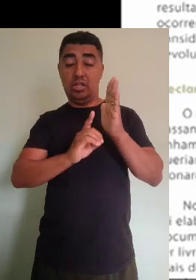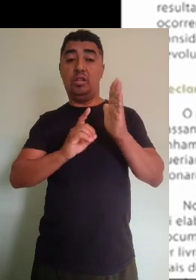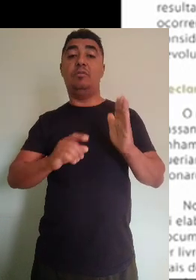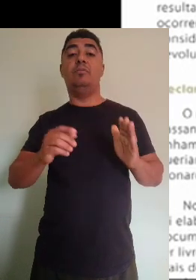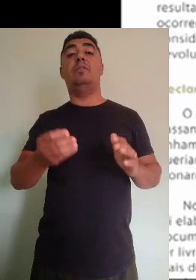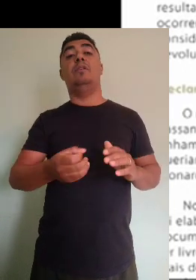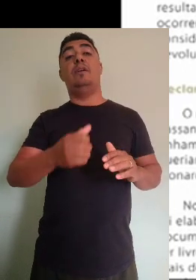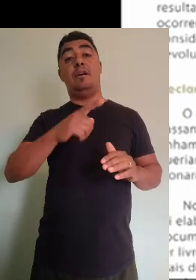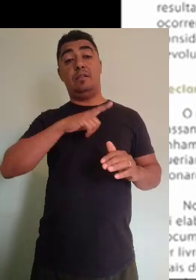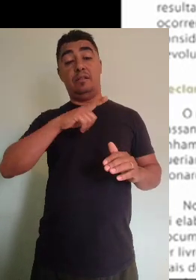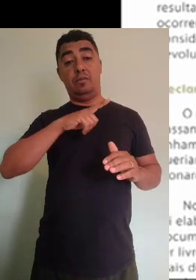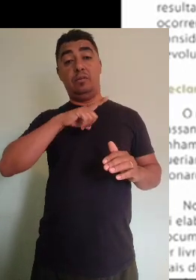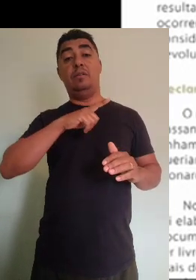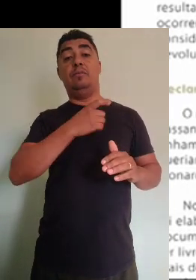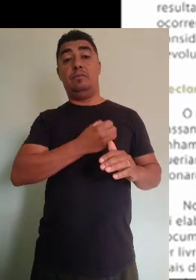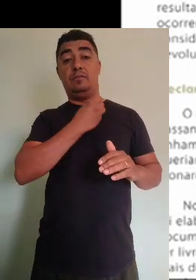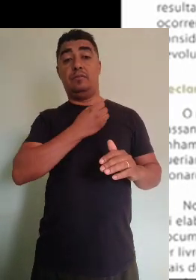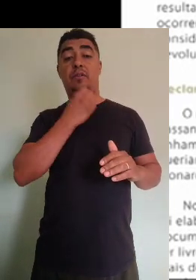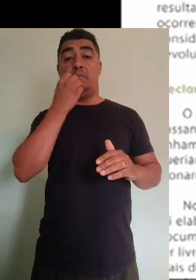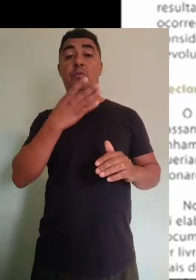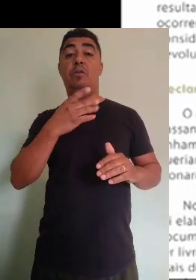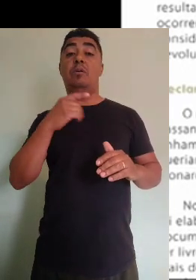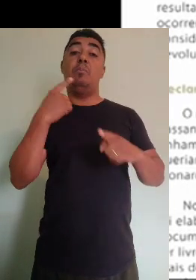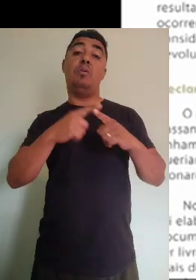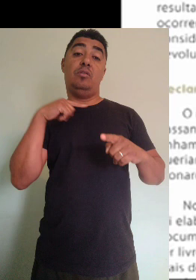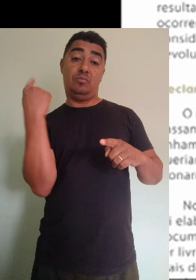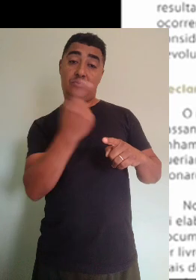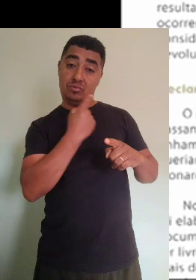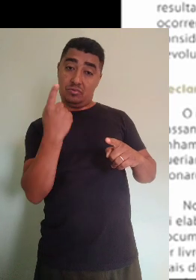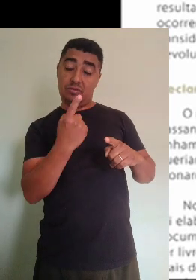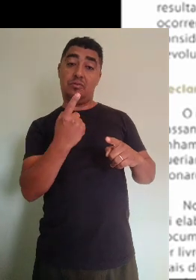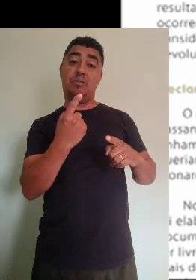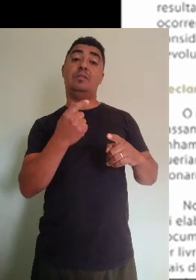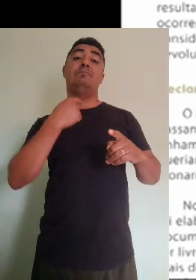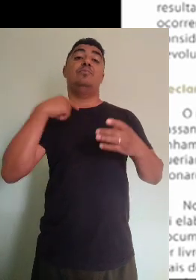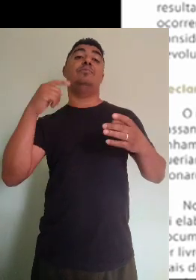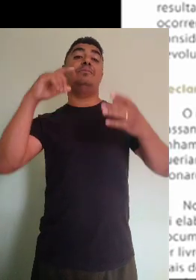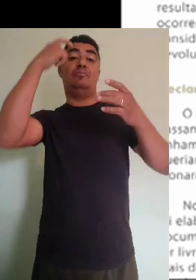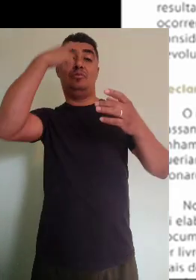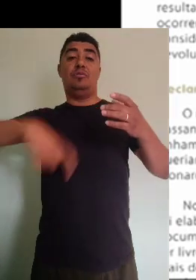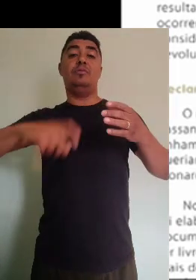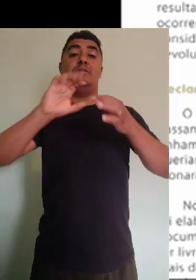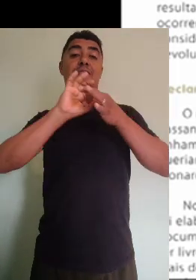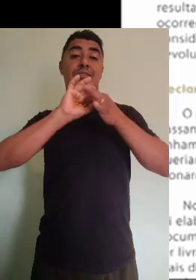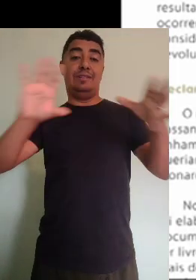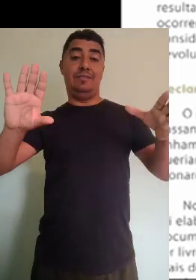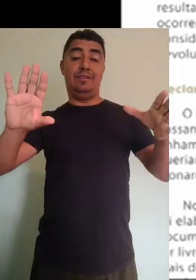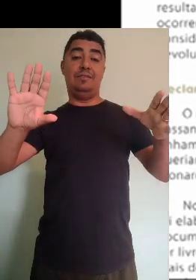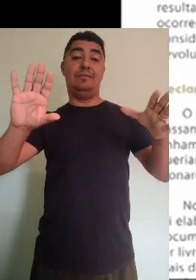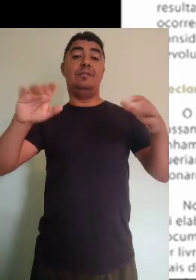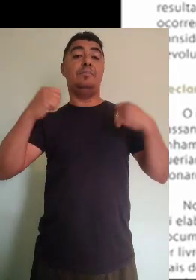a viver com dignidade, ou seja, somos livres e merecemos ser respeitados pelo que